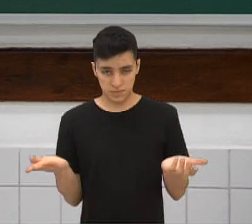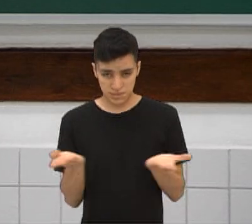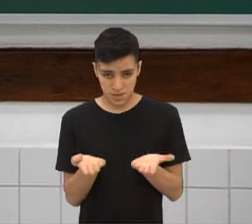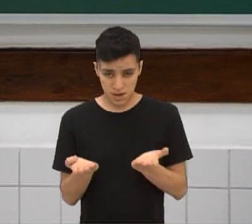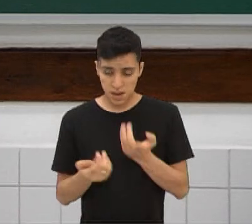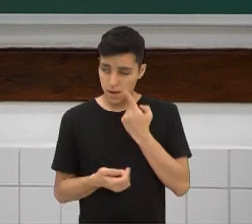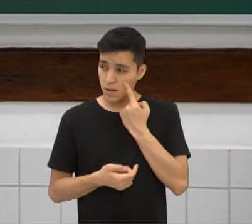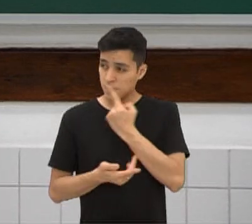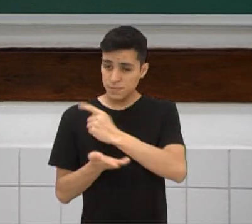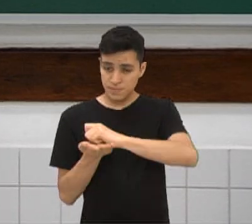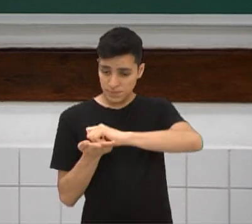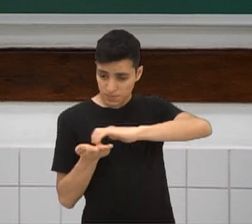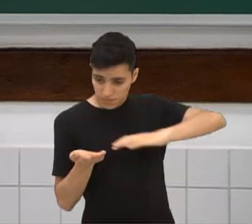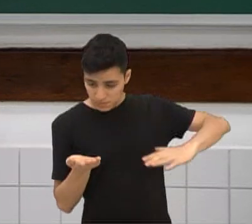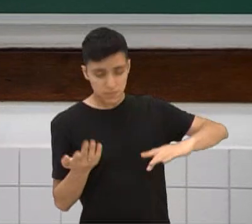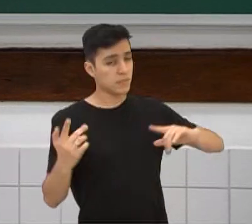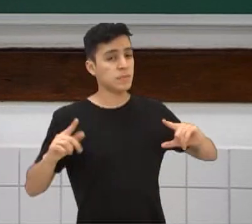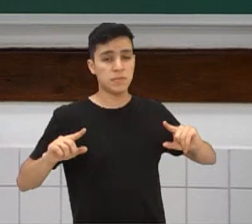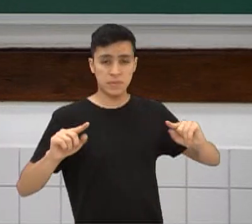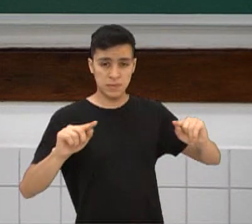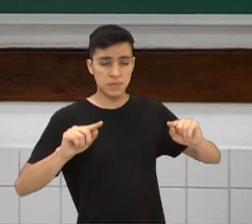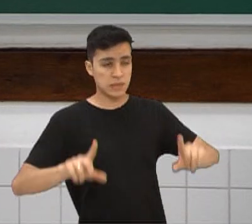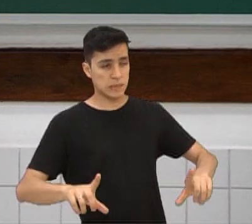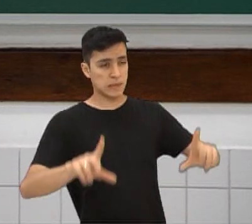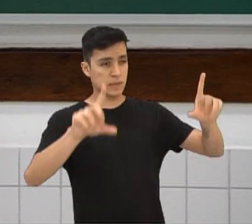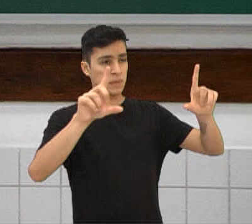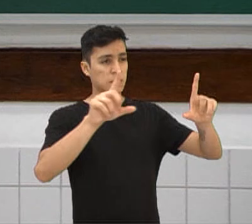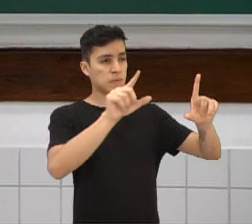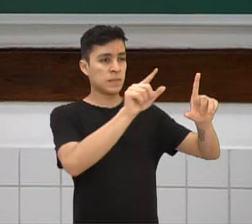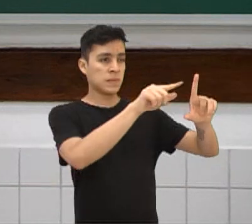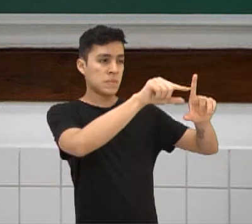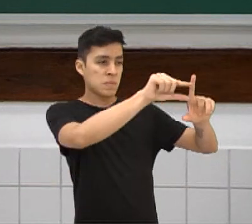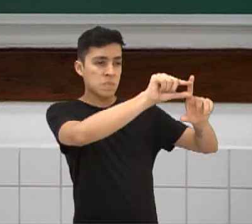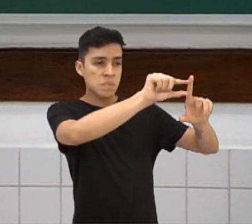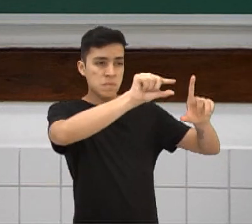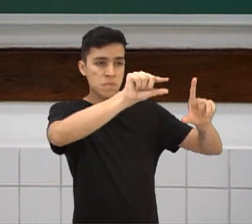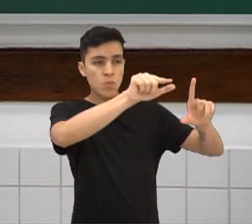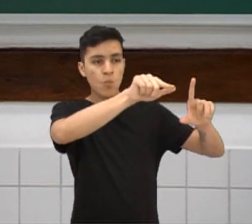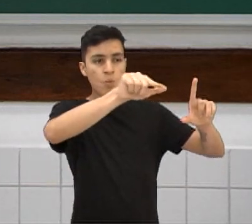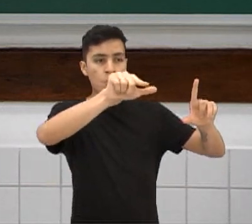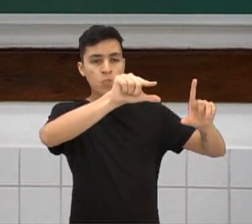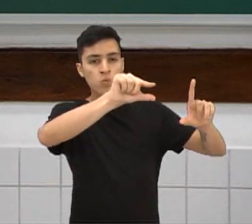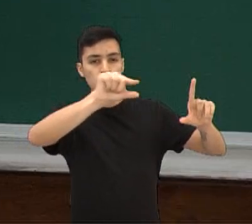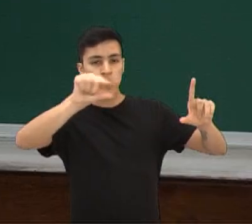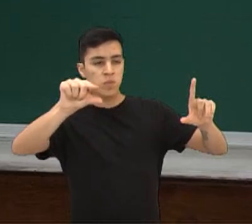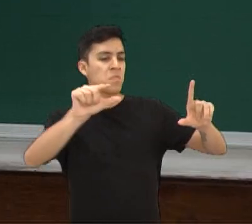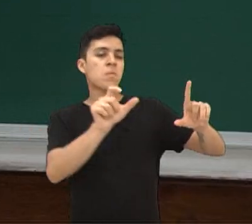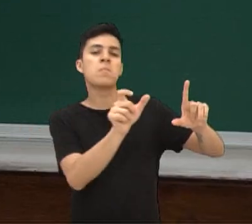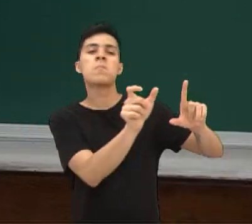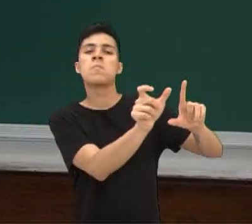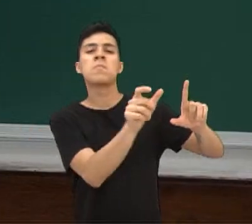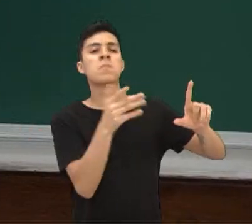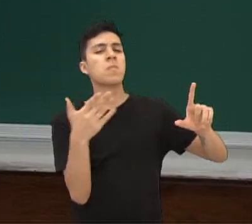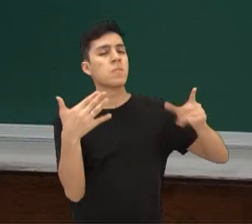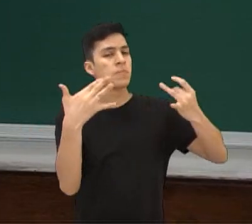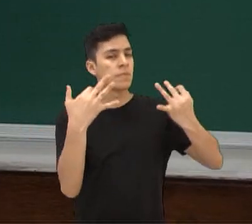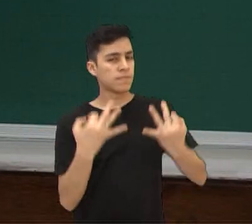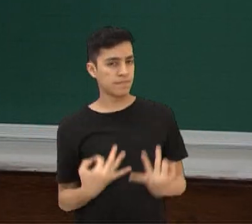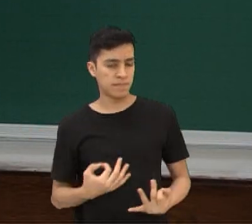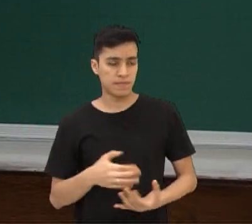Observe o nosso exercício, pessoal, que nós temos que preencher com o pronome relativo correto. Então, observem lá. The